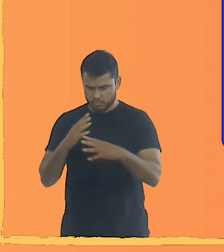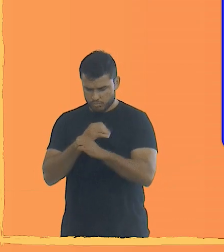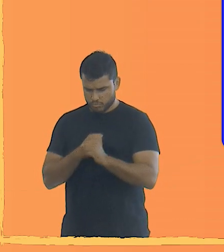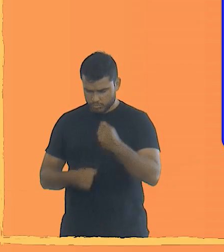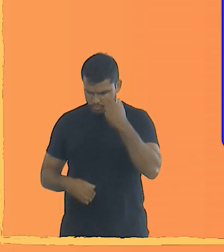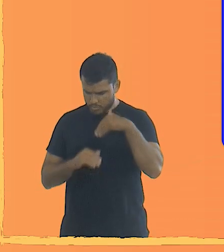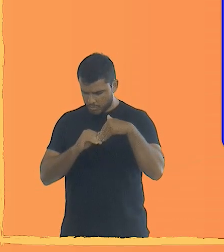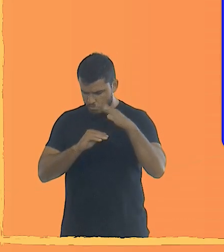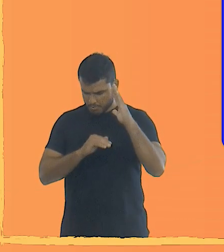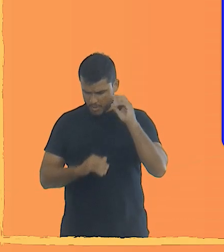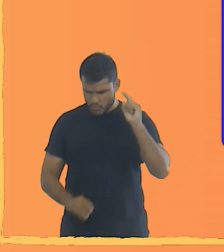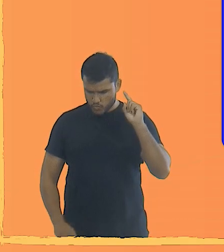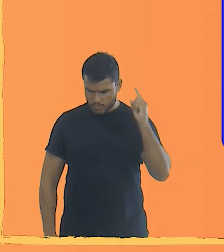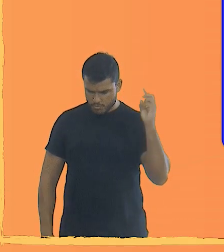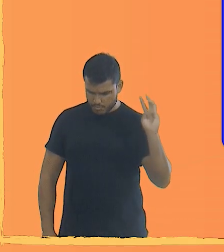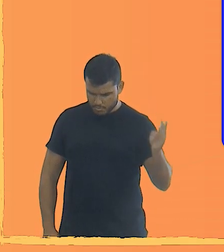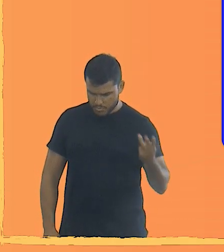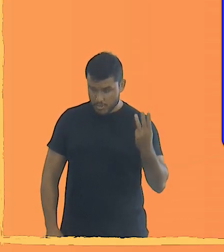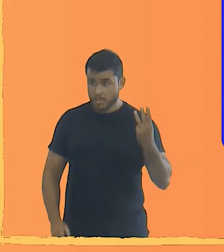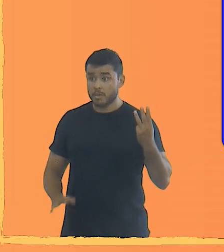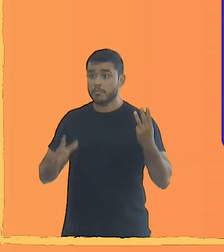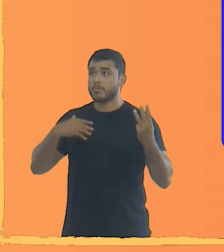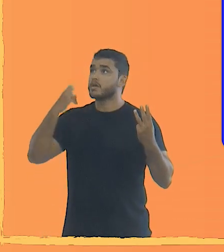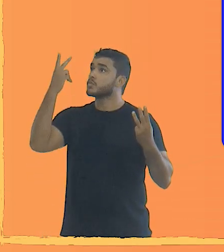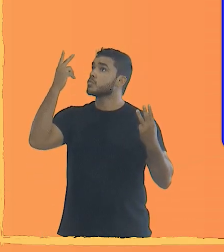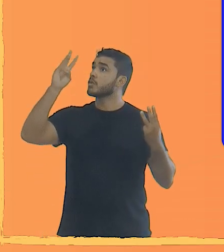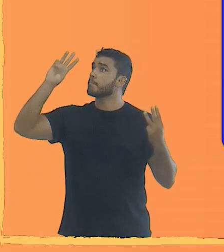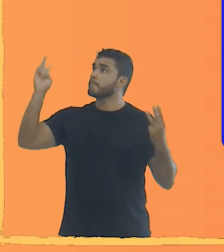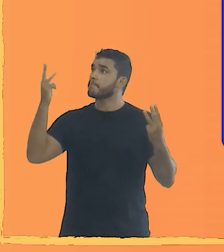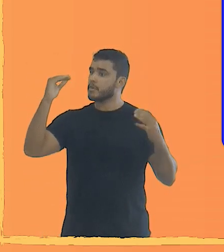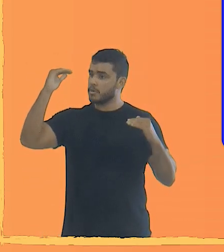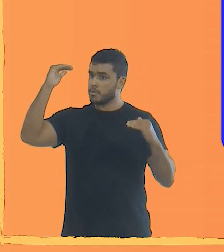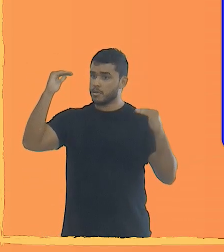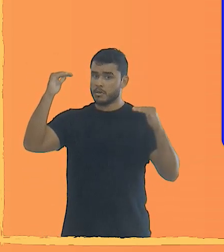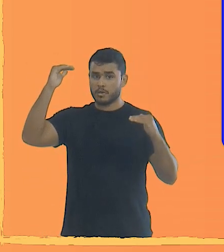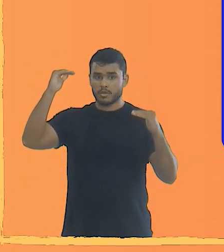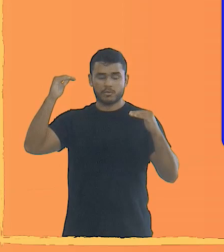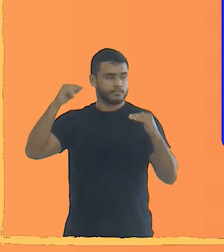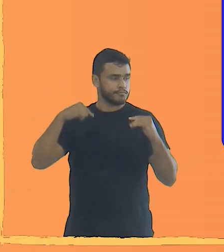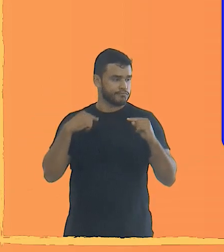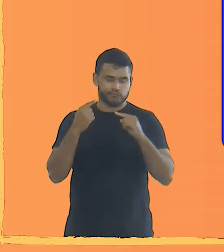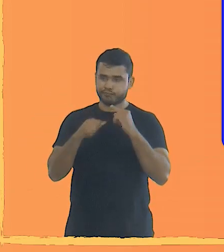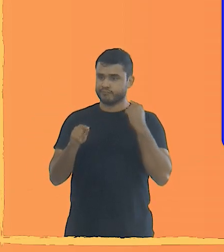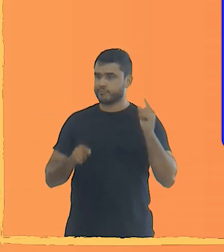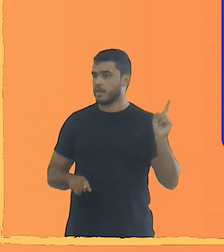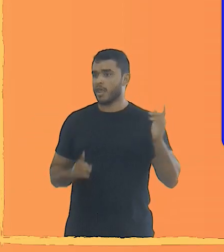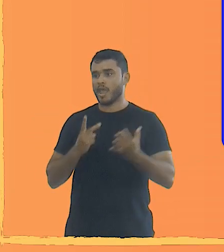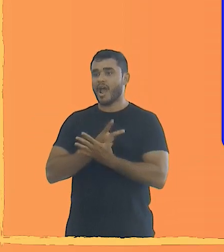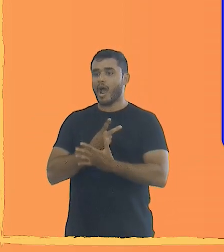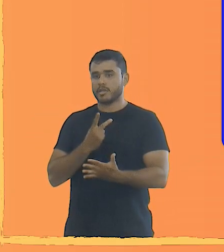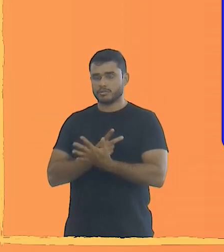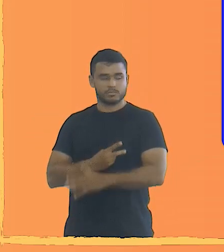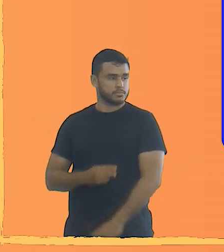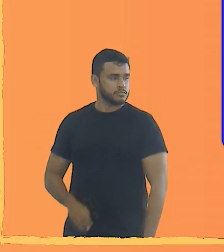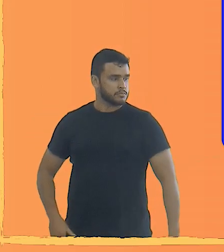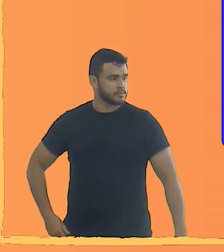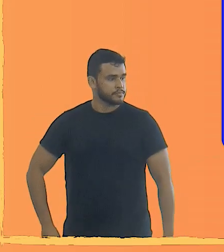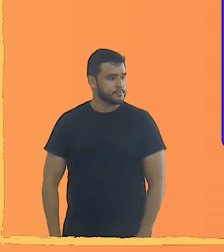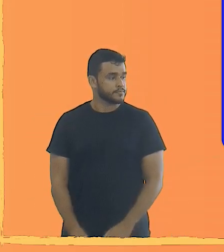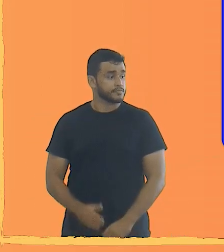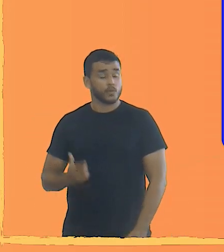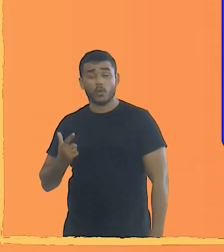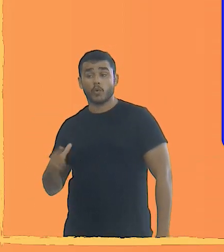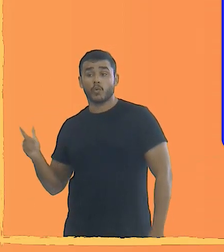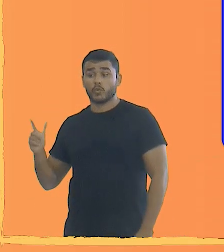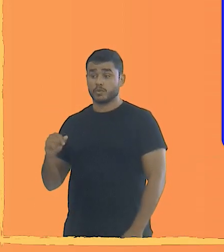ser inferior ao dobro, tem que ser menos de 2 milhões. Então essa segunda opção também não serve. Aliás, a terceira opção. A quarta